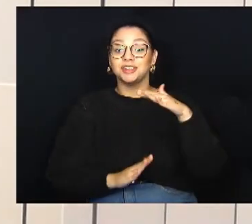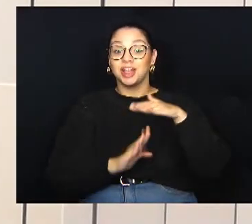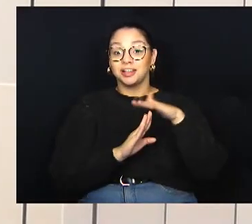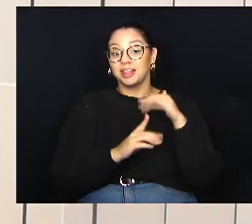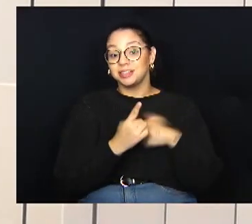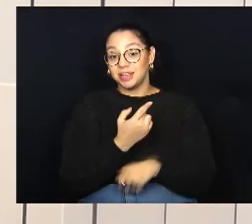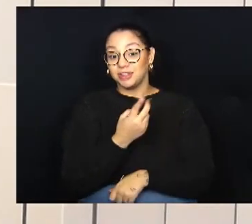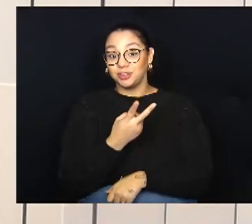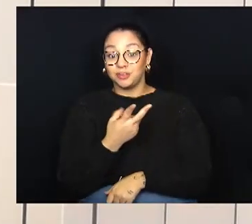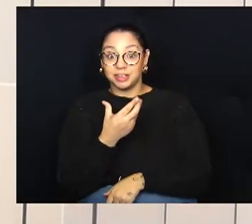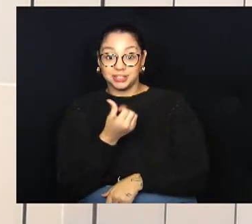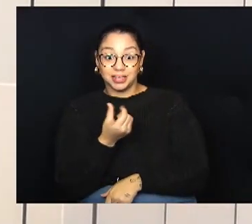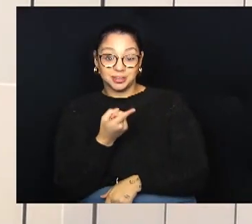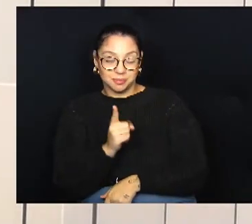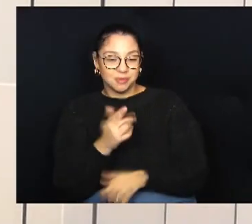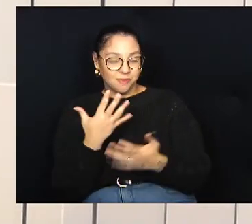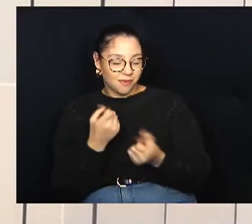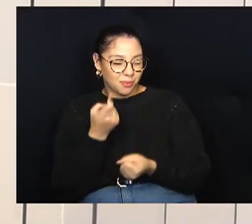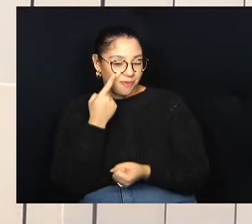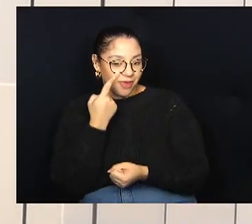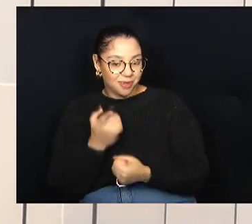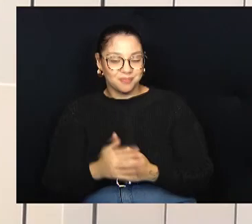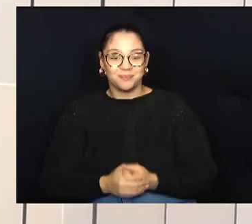mil. Confira só.